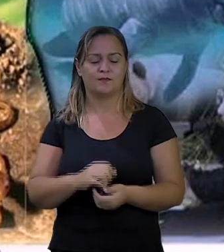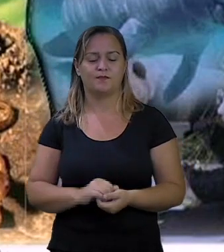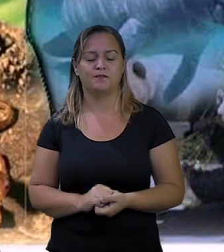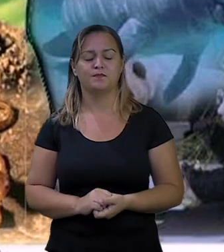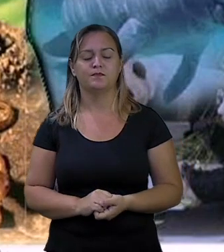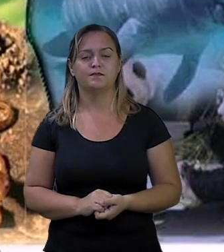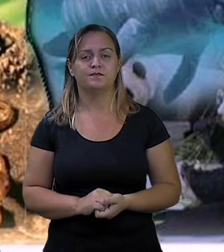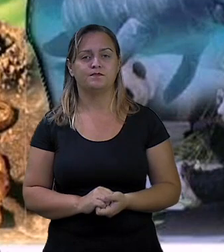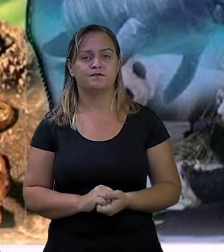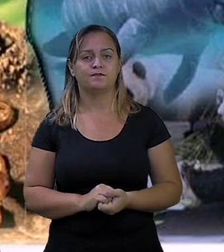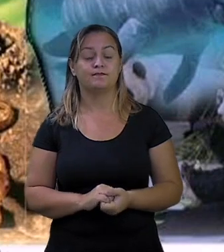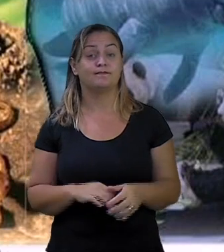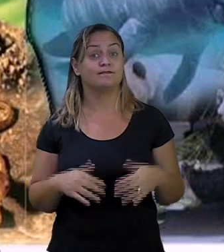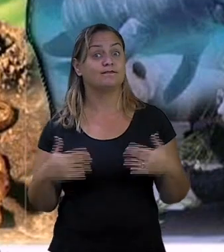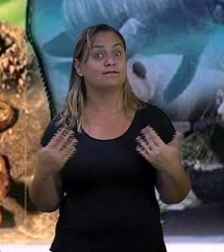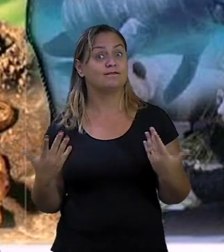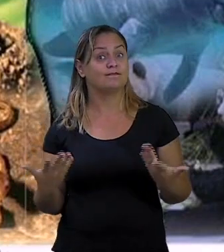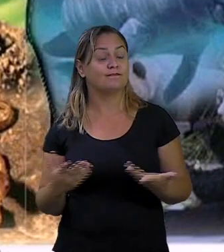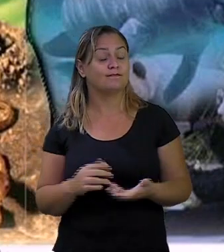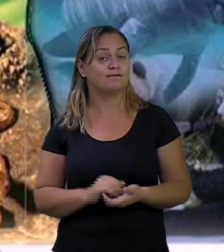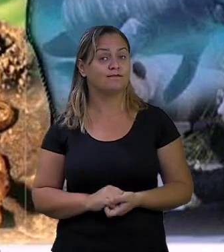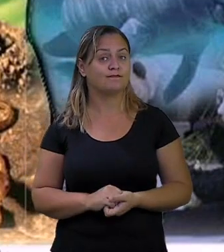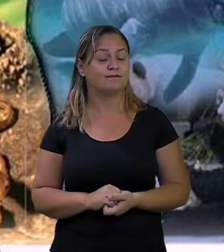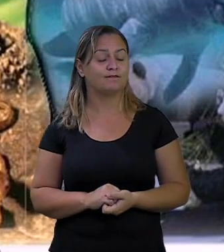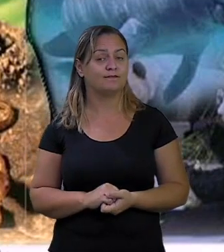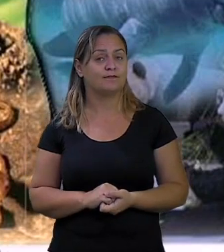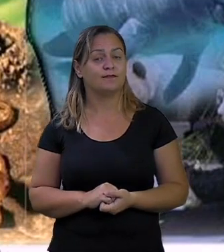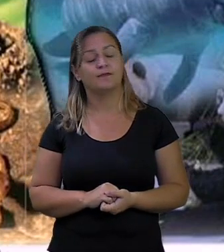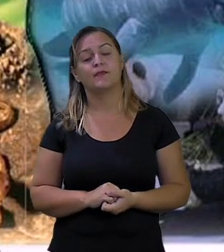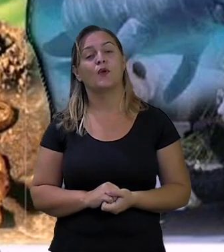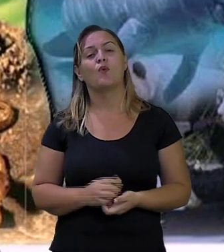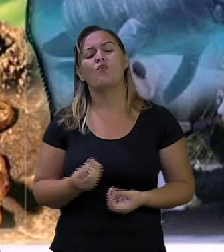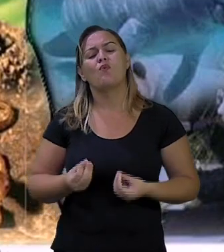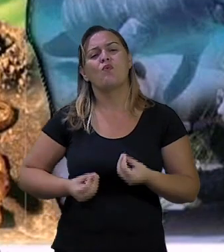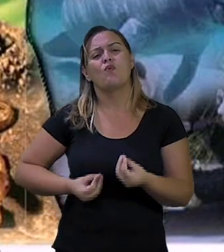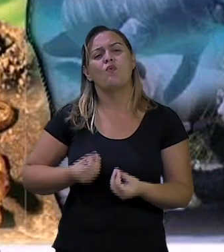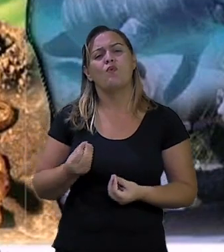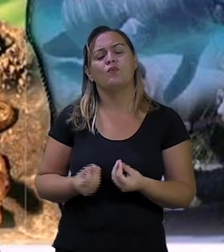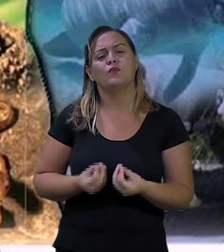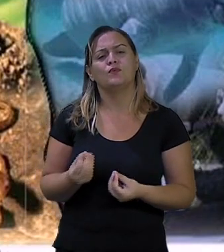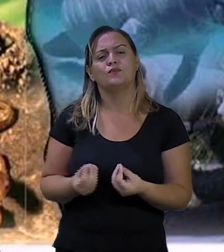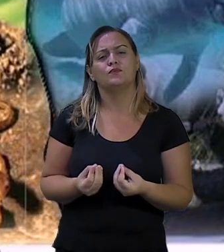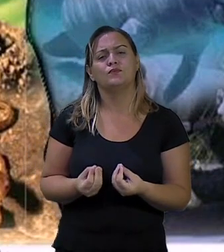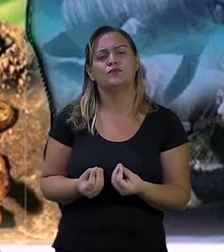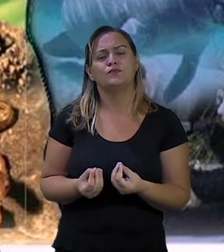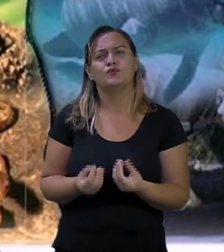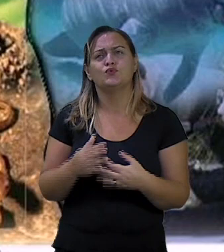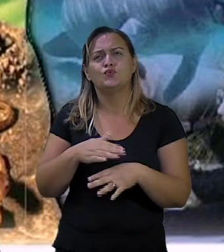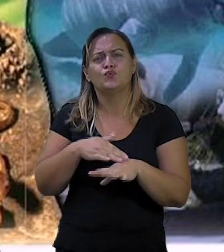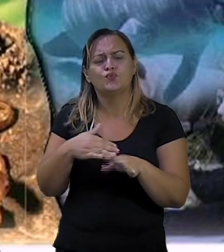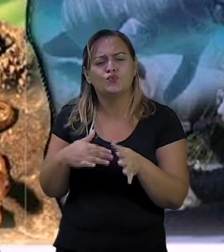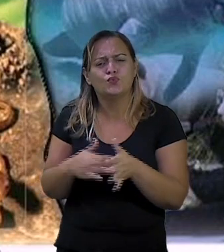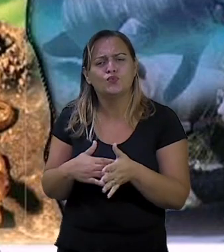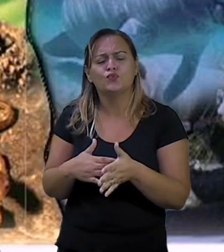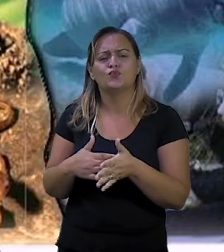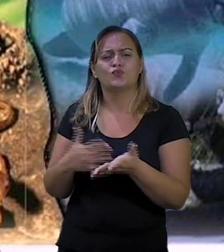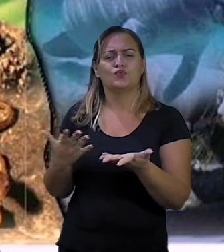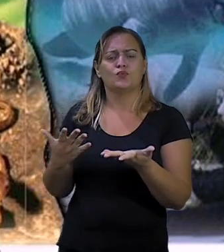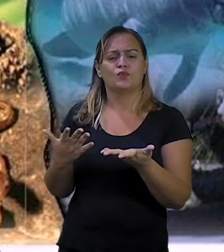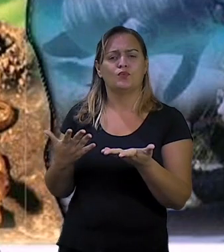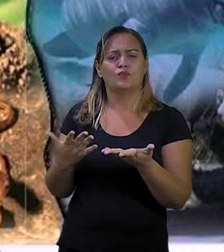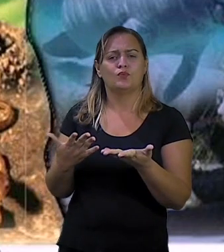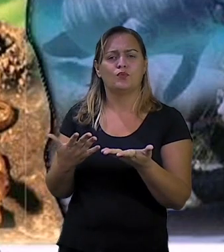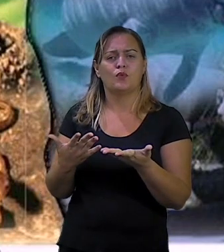Oi e aí como que isso tudo é de é descrito pelos